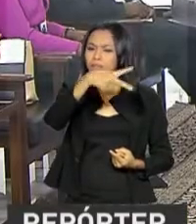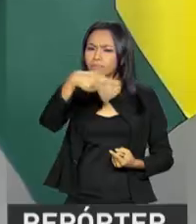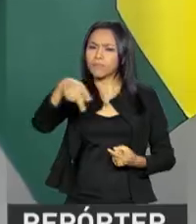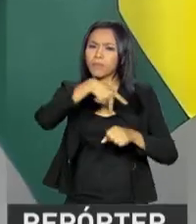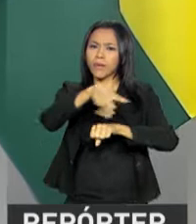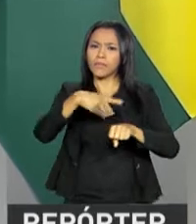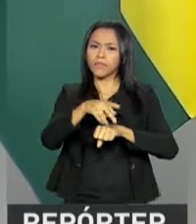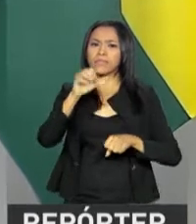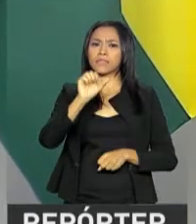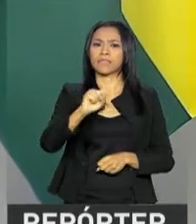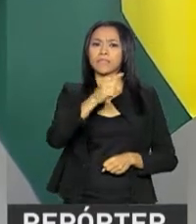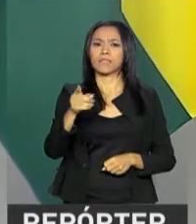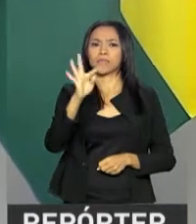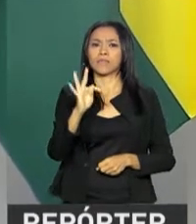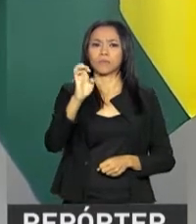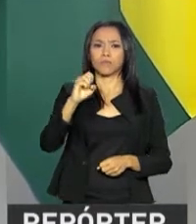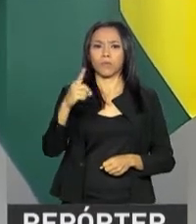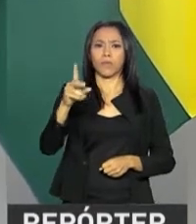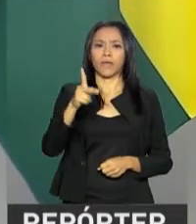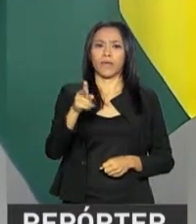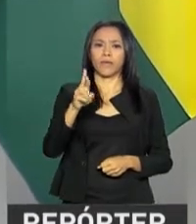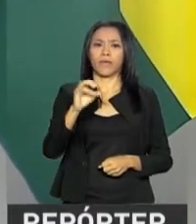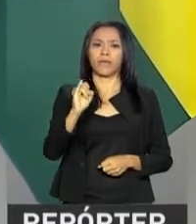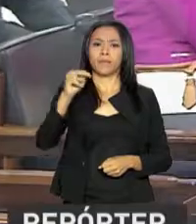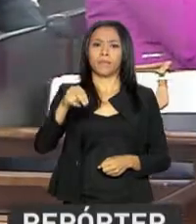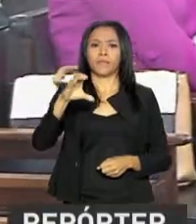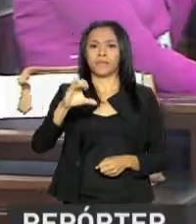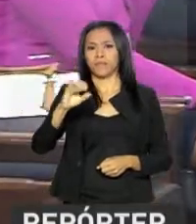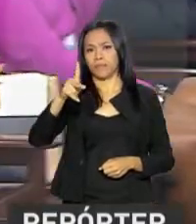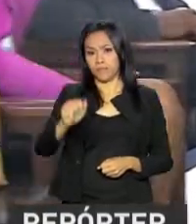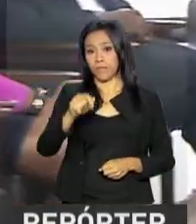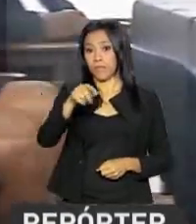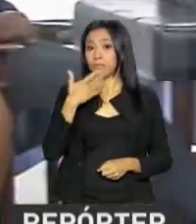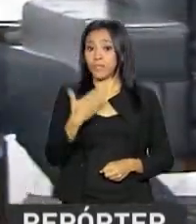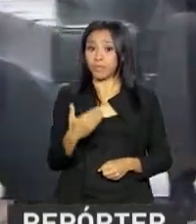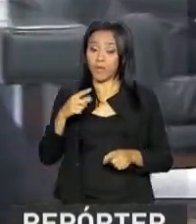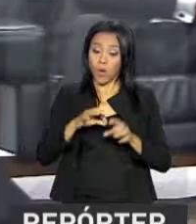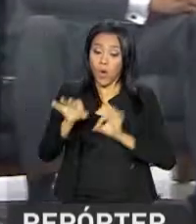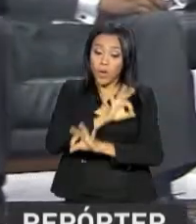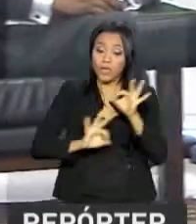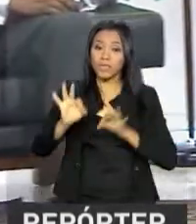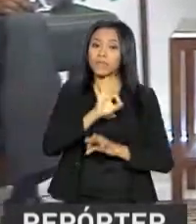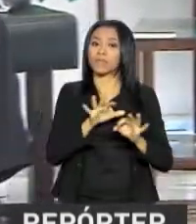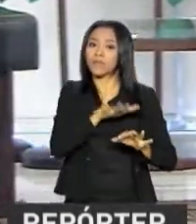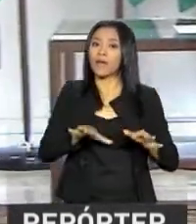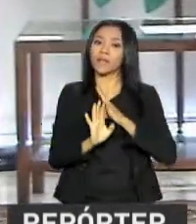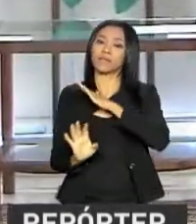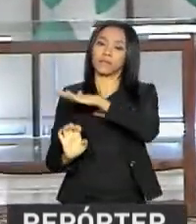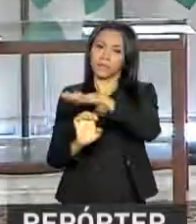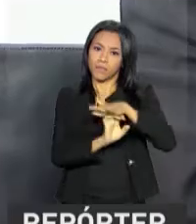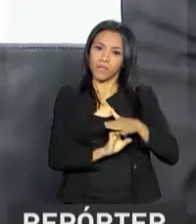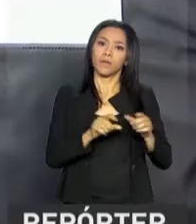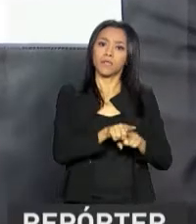temer solicitou que o itamaraty organize uma missão empresarial nas áreas de turismo e pesca há também